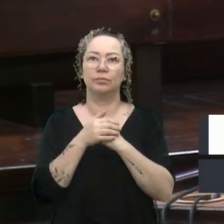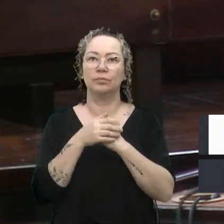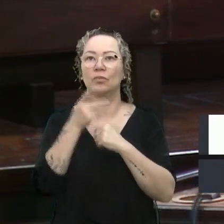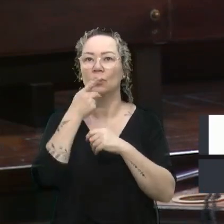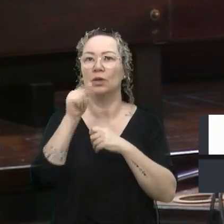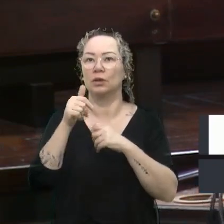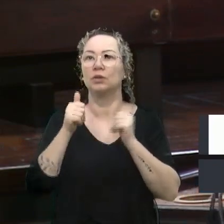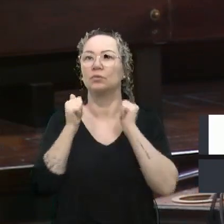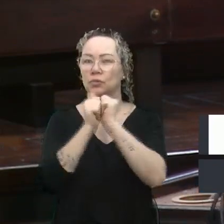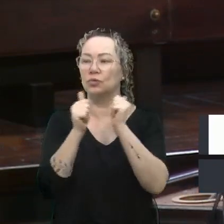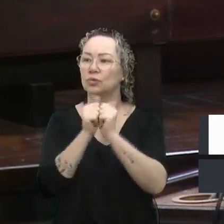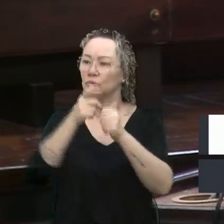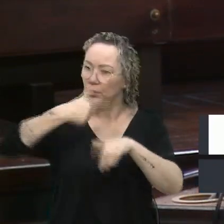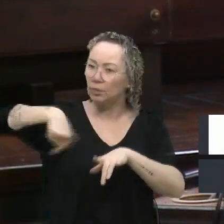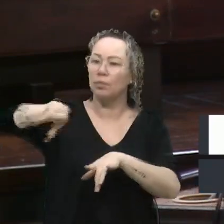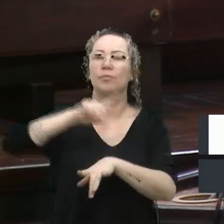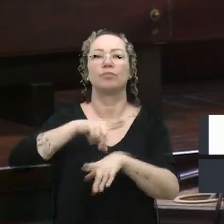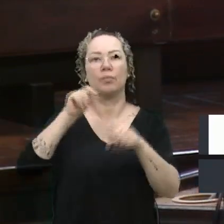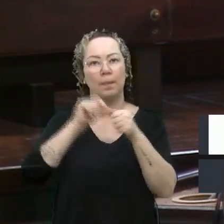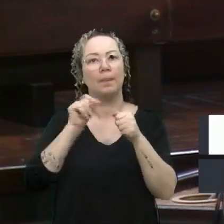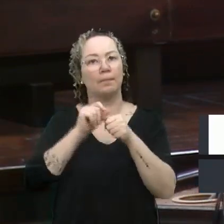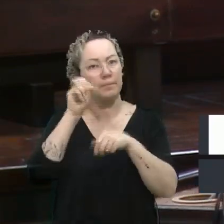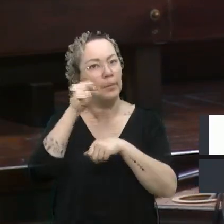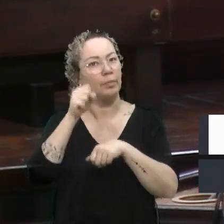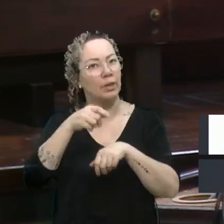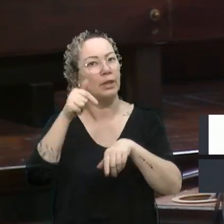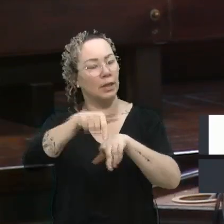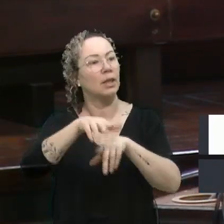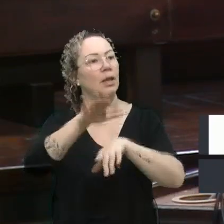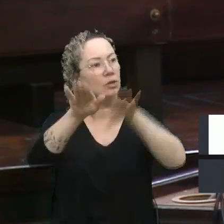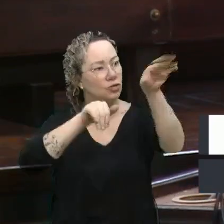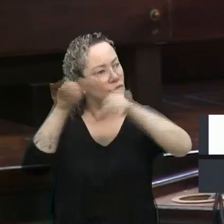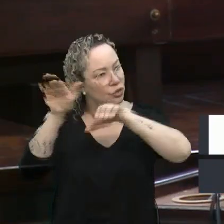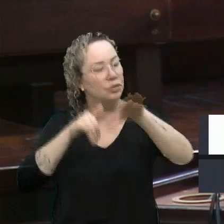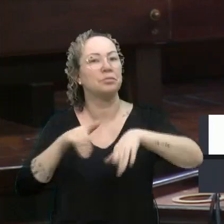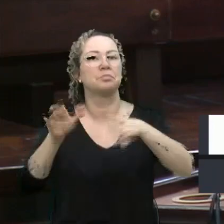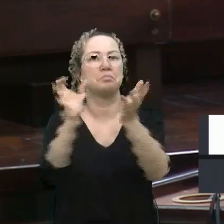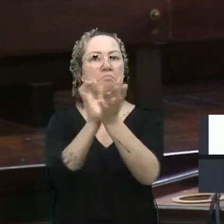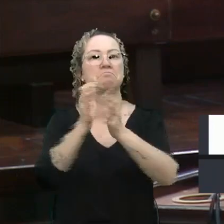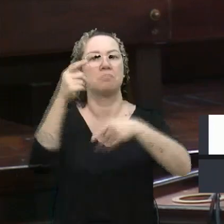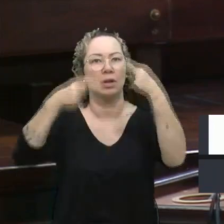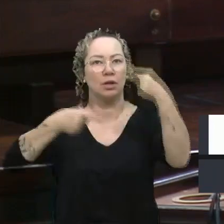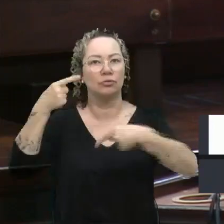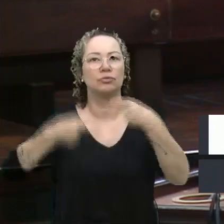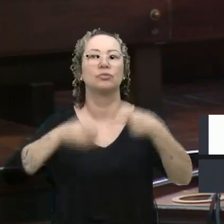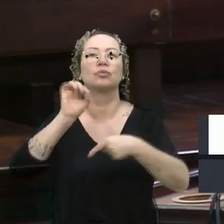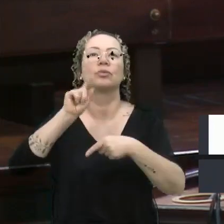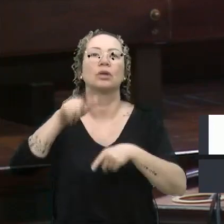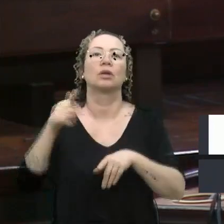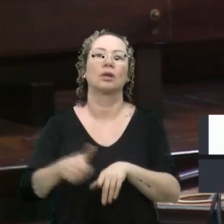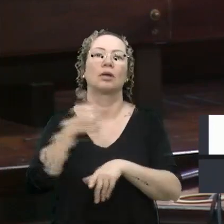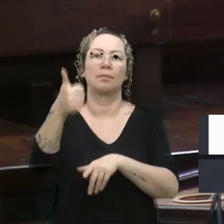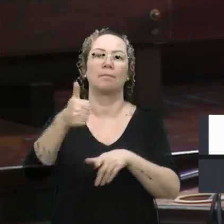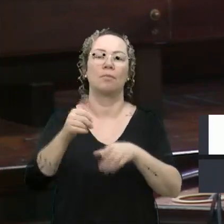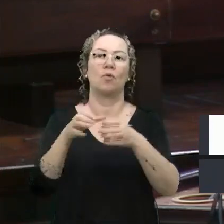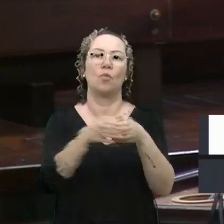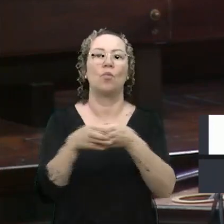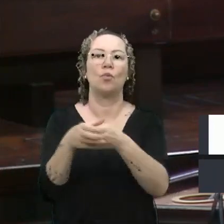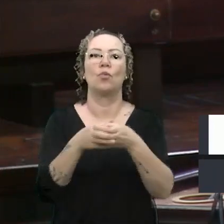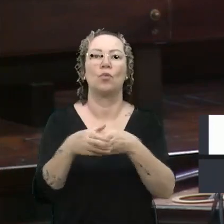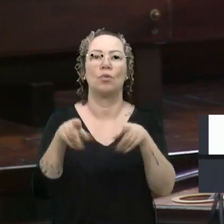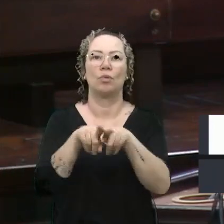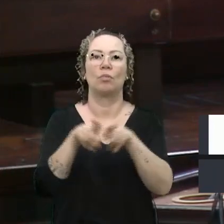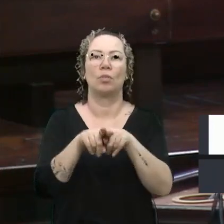juntos para nós fazer então essa audiência pública lá, chamar todo o pessoal para discutir e ver o que é melhor para o turismo e para esse